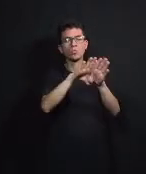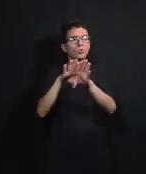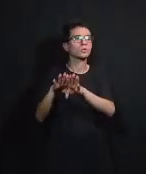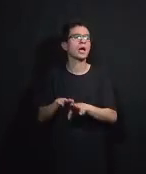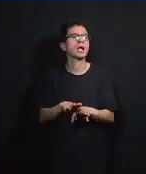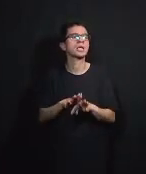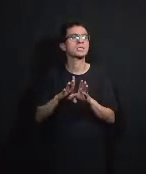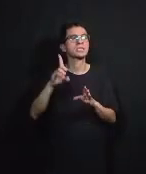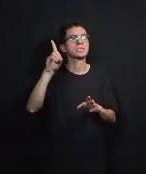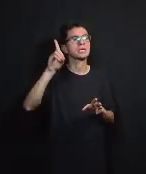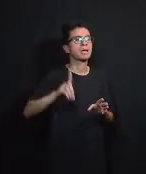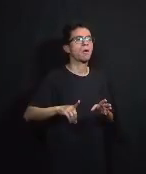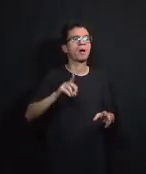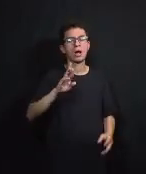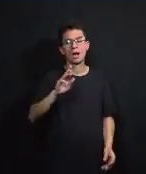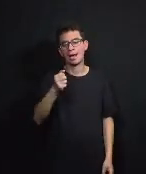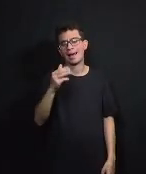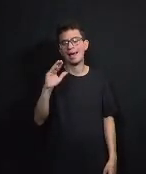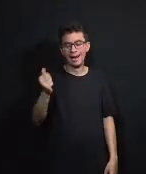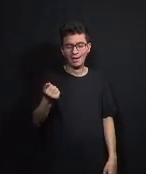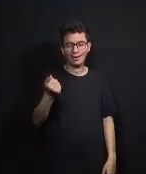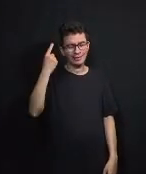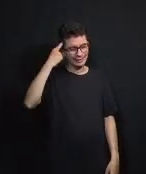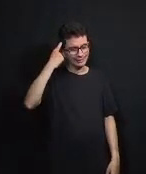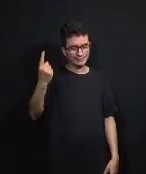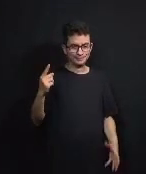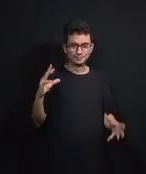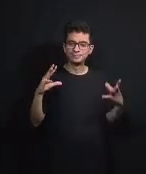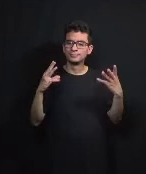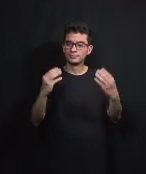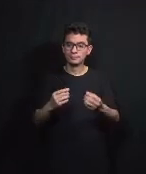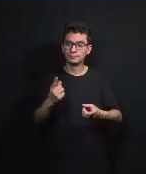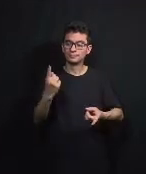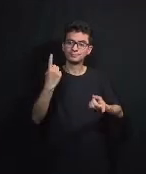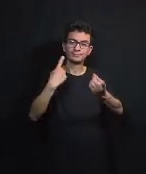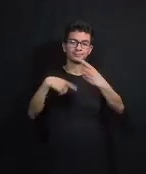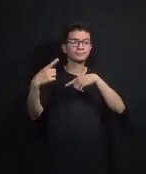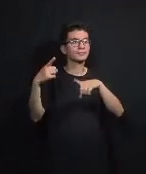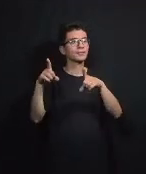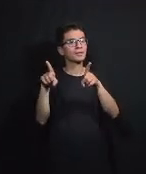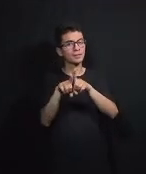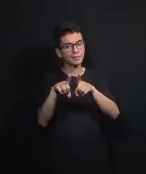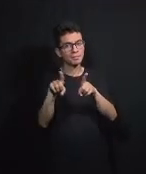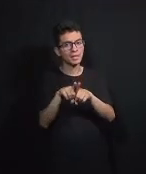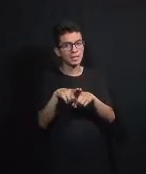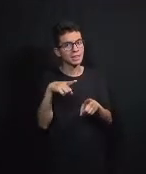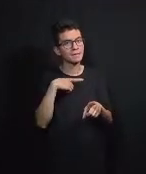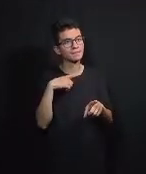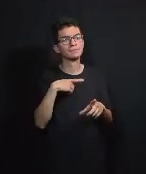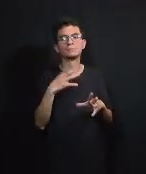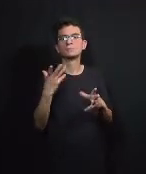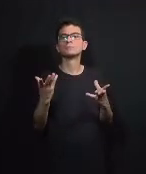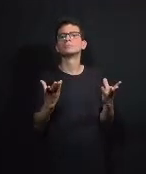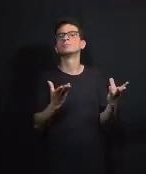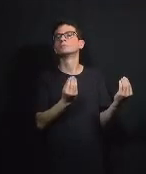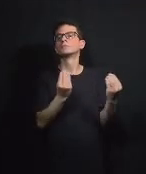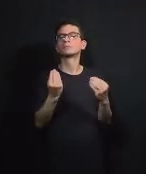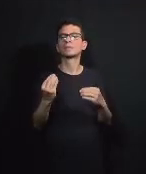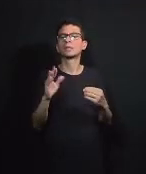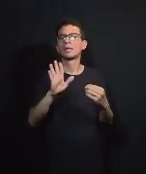de raça, igualdade de etnias, nós vemos que o avanço nesse país foi muito grande. A